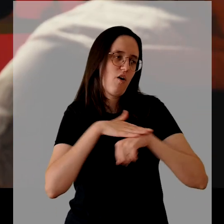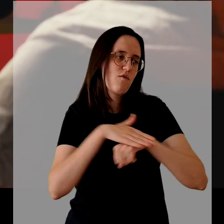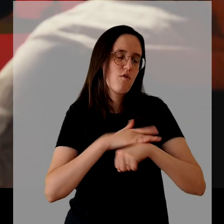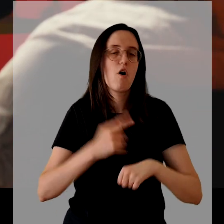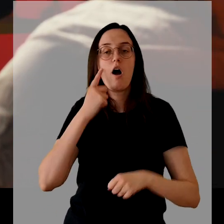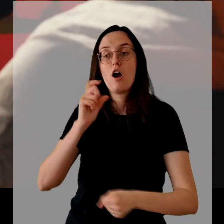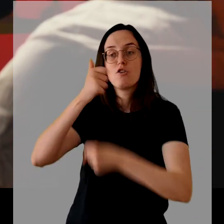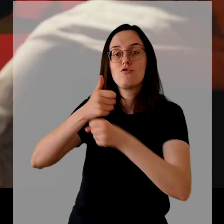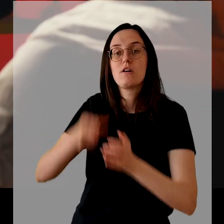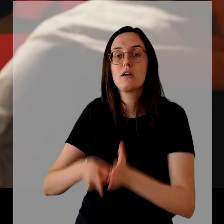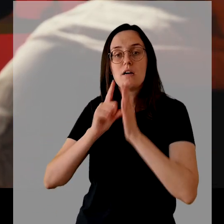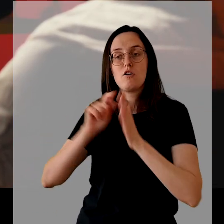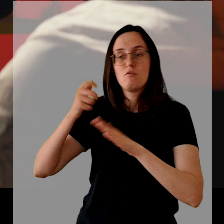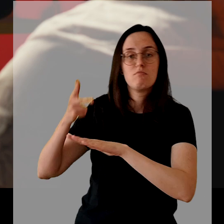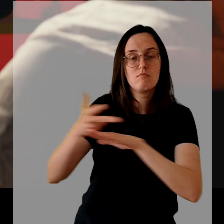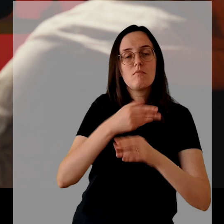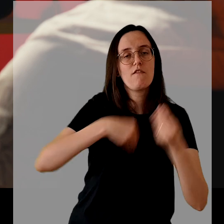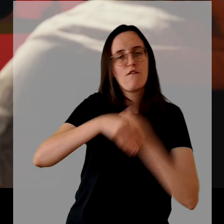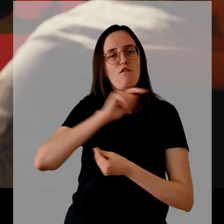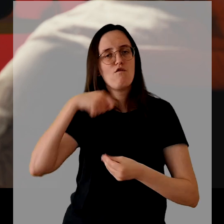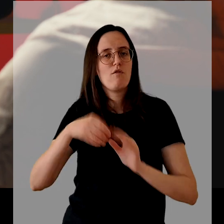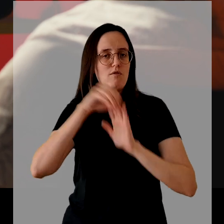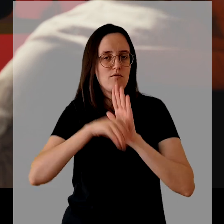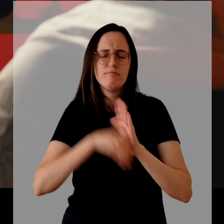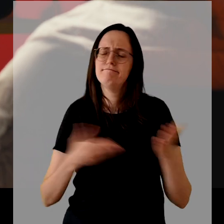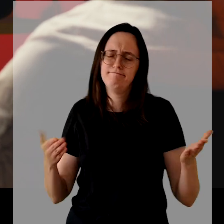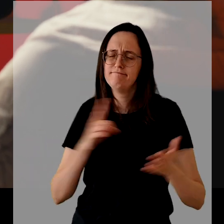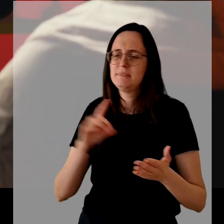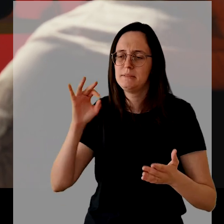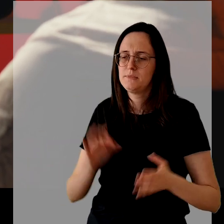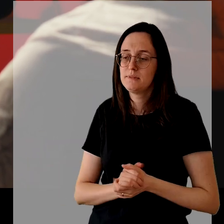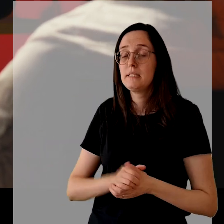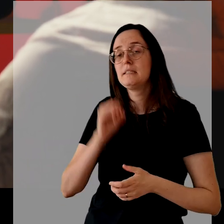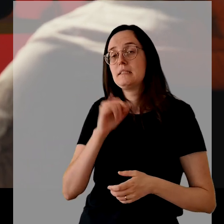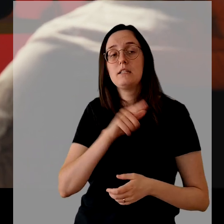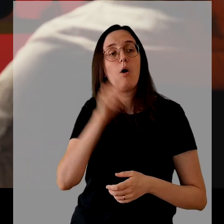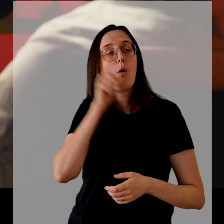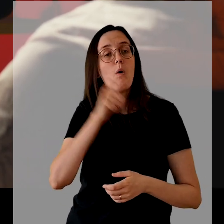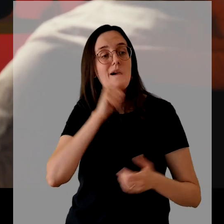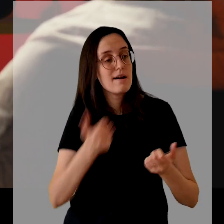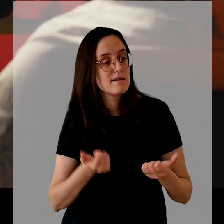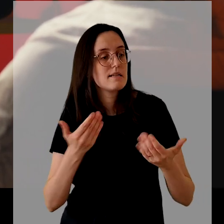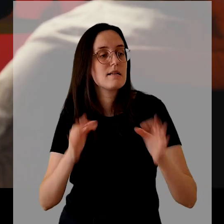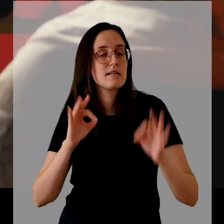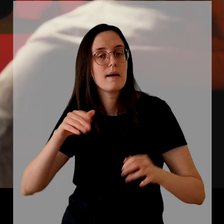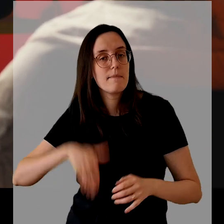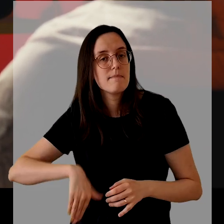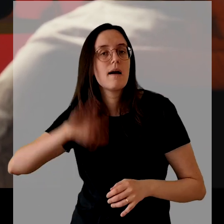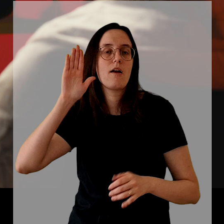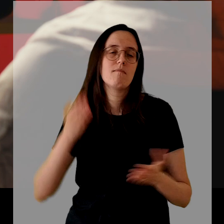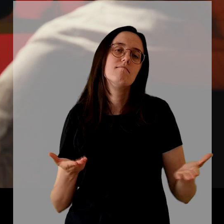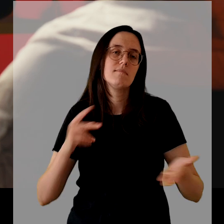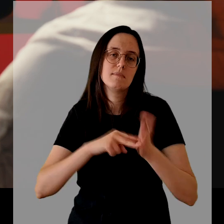falando. O diretor antes ali da fotografia envolve também essa parte orçamentária. Totalmente. Né? Então, se você consegue ter essa entrega